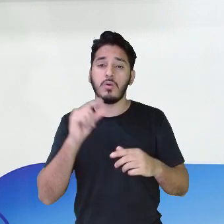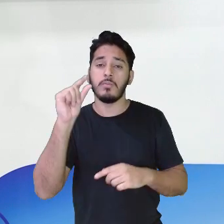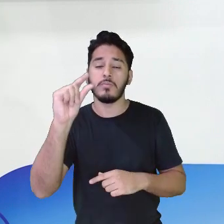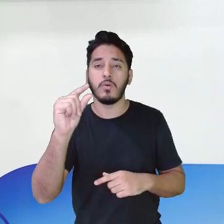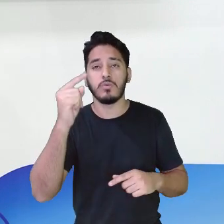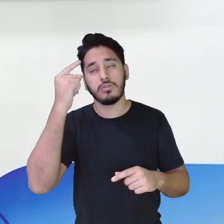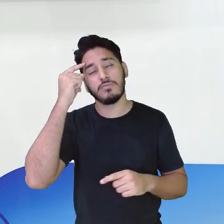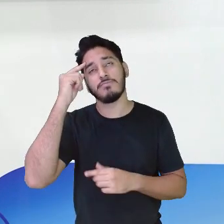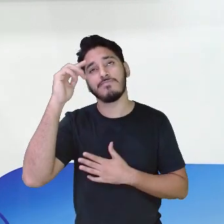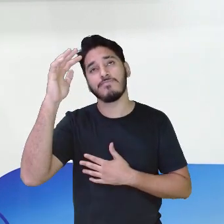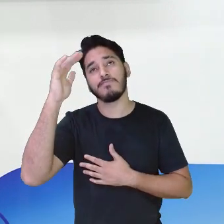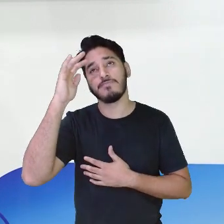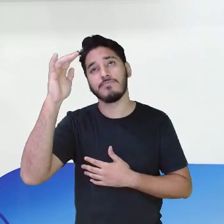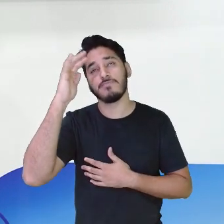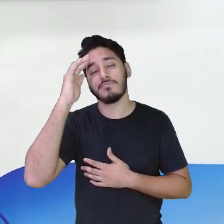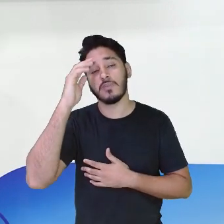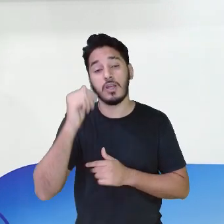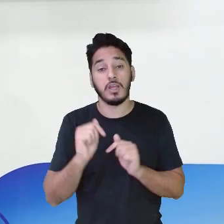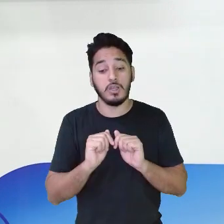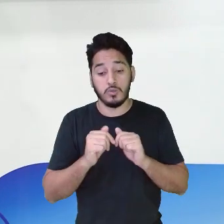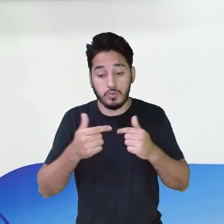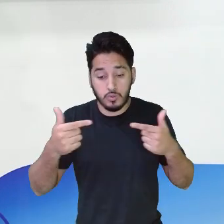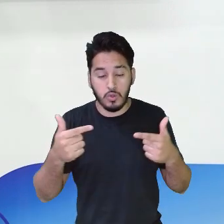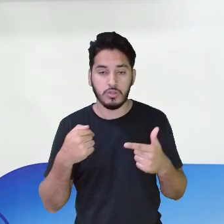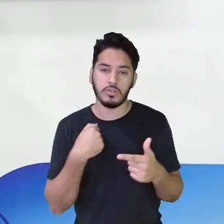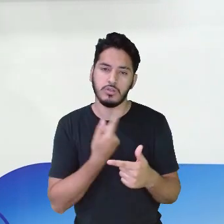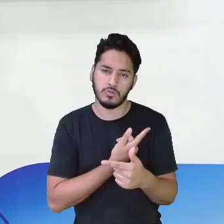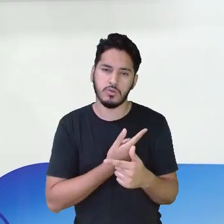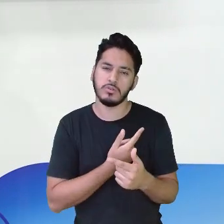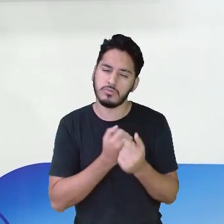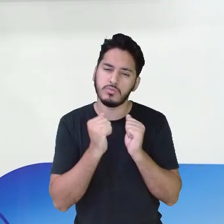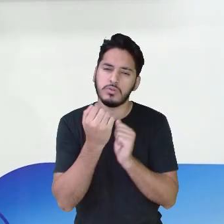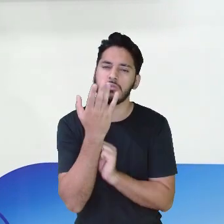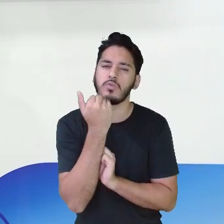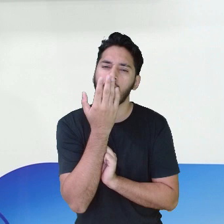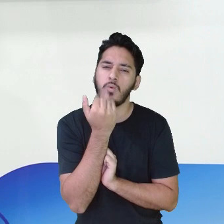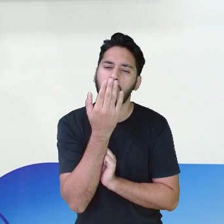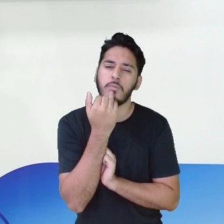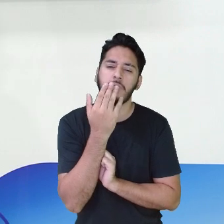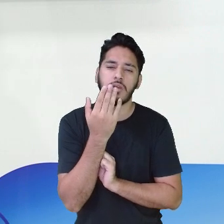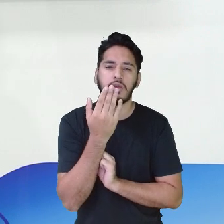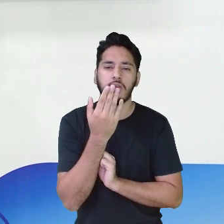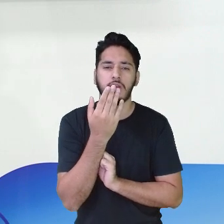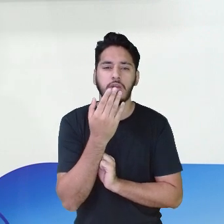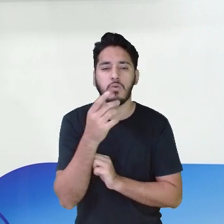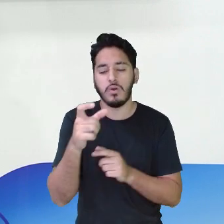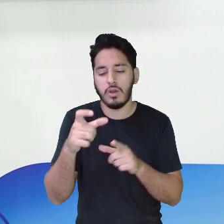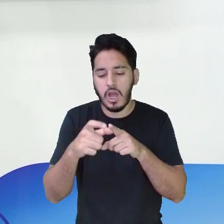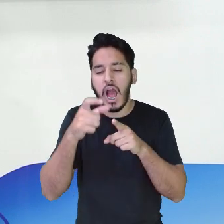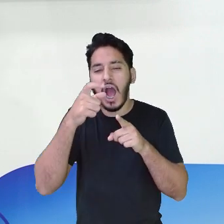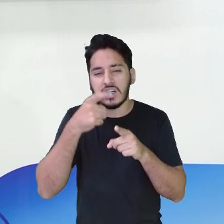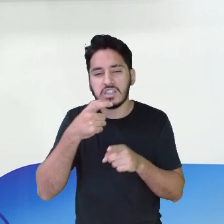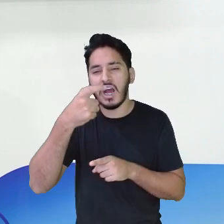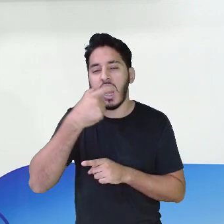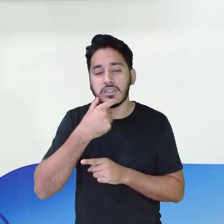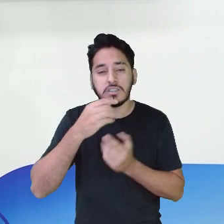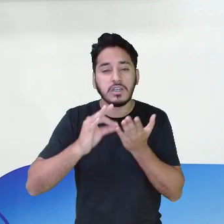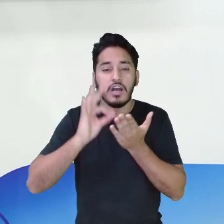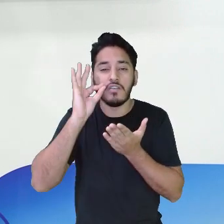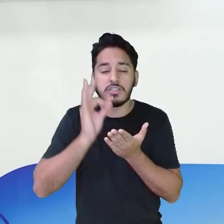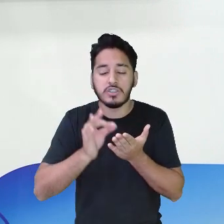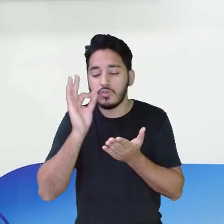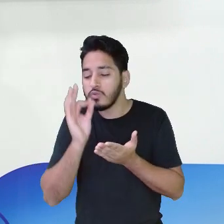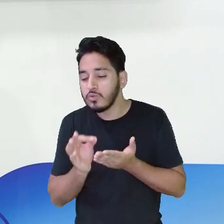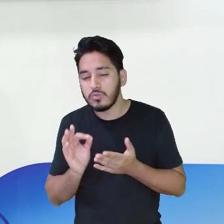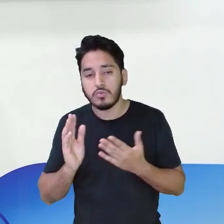gente, né? Que sorte que a gente tem de poder comer, nem que seja uma bolacha com um pouco de café na manhã,